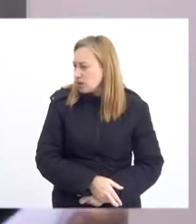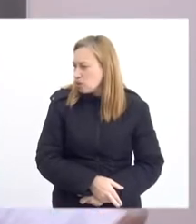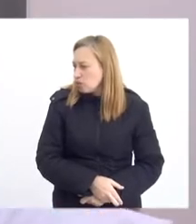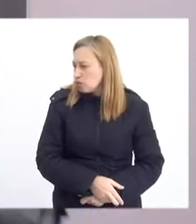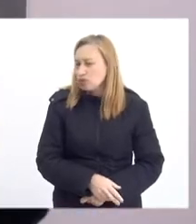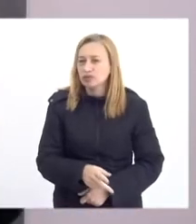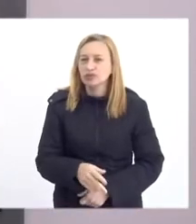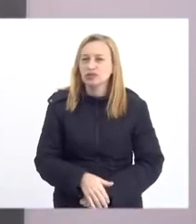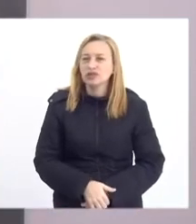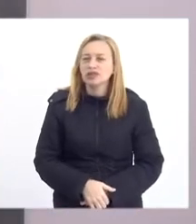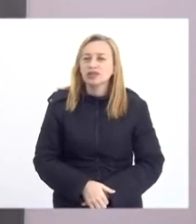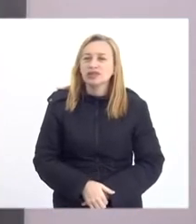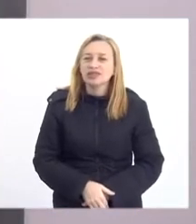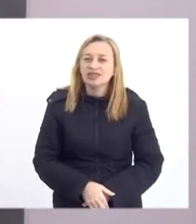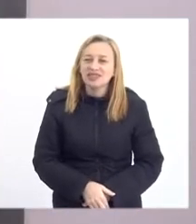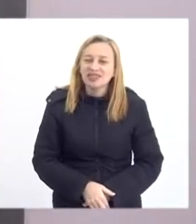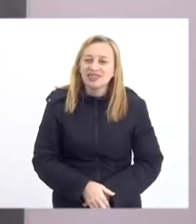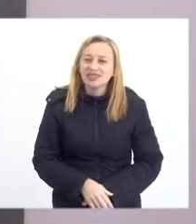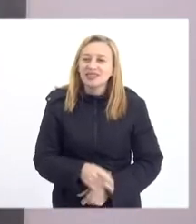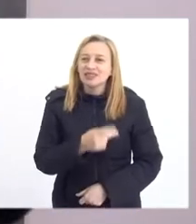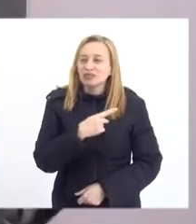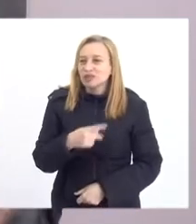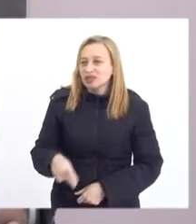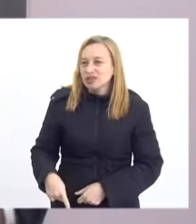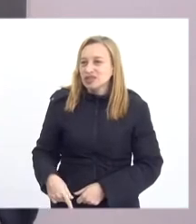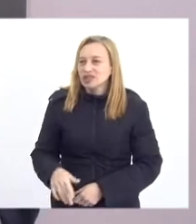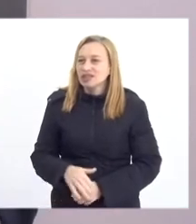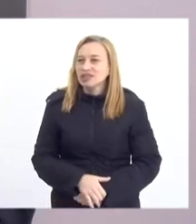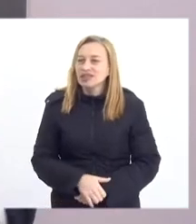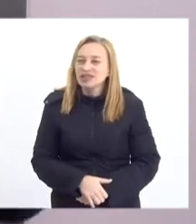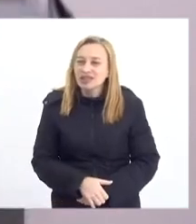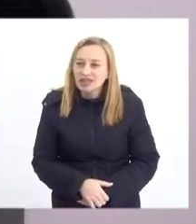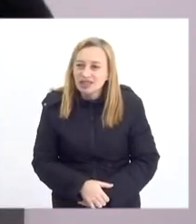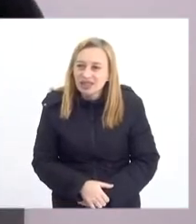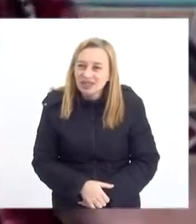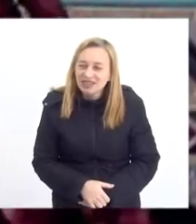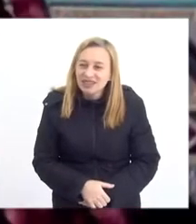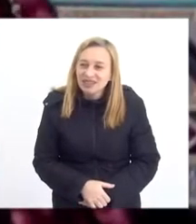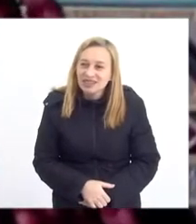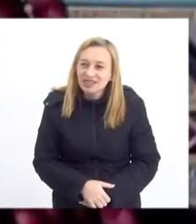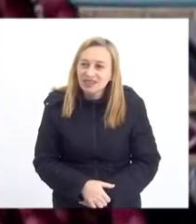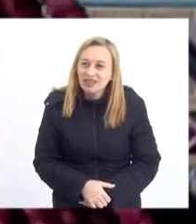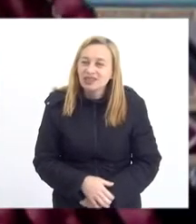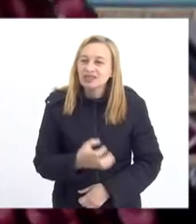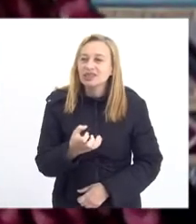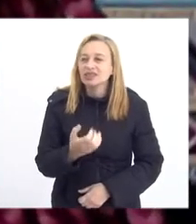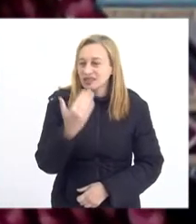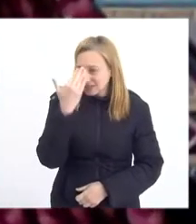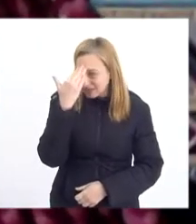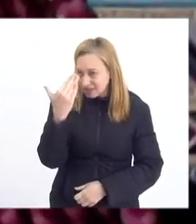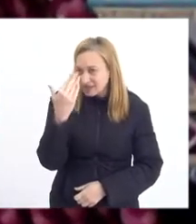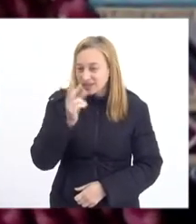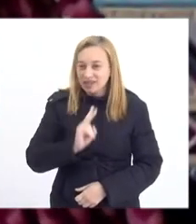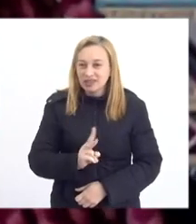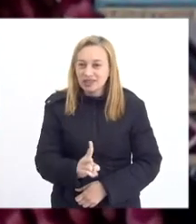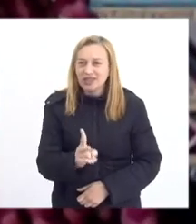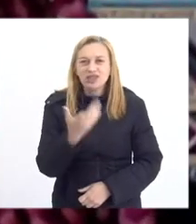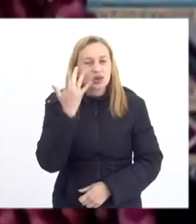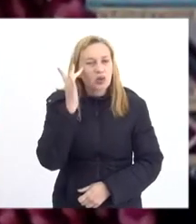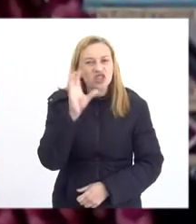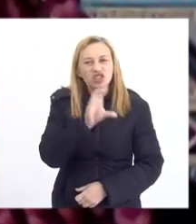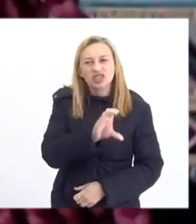Presidente, eu vou aproveitar esse ganchinho, né? Não podia deixar de falar. Primeiro, agradecer sempre, né? Eu acho que a